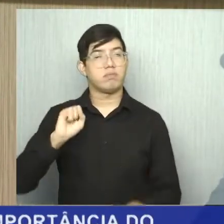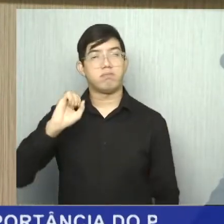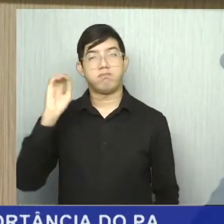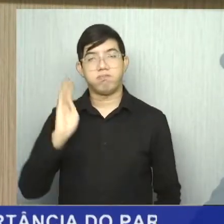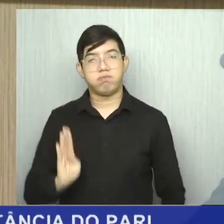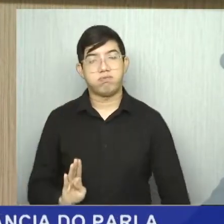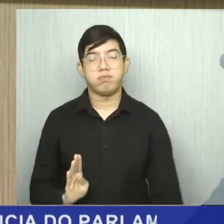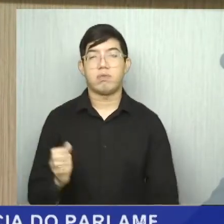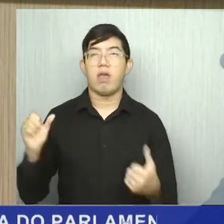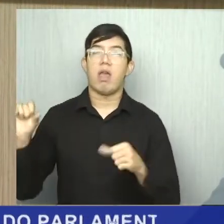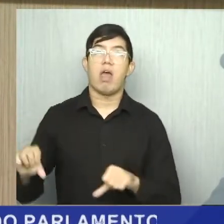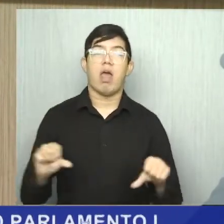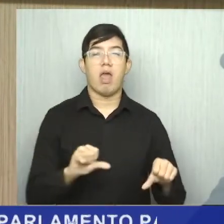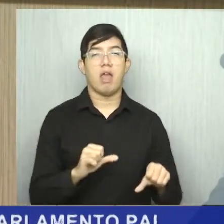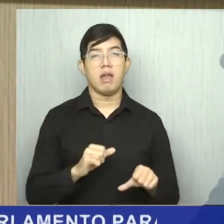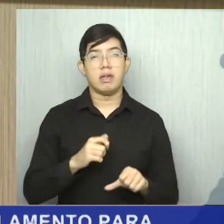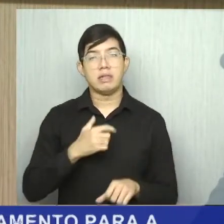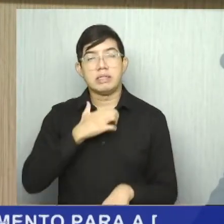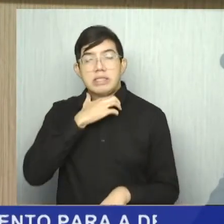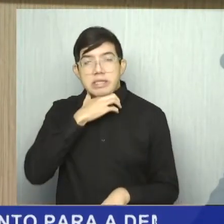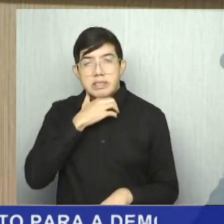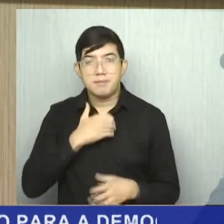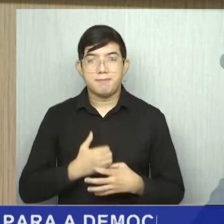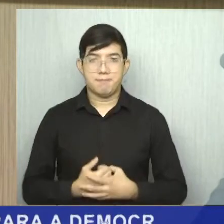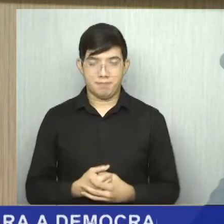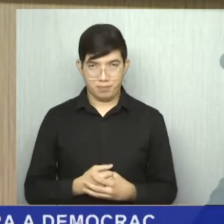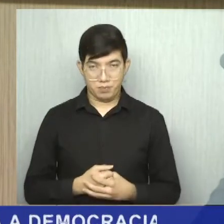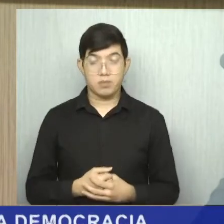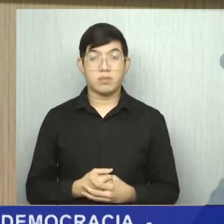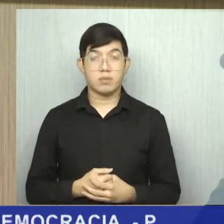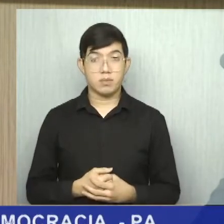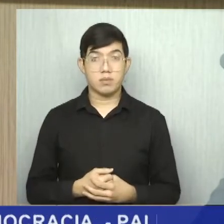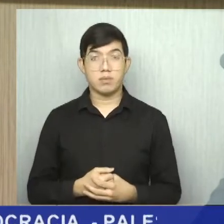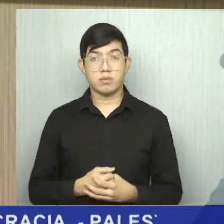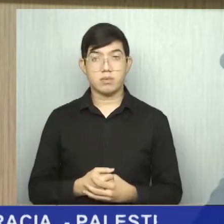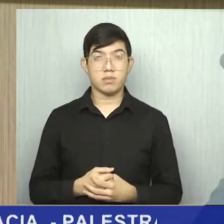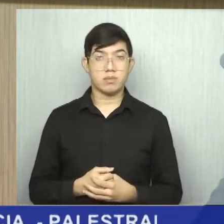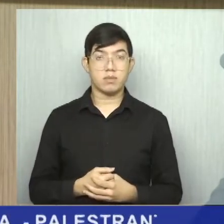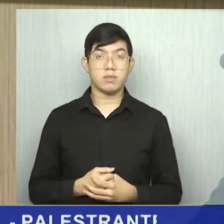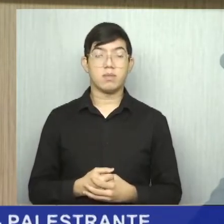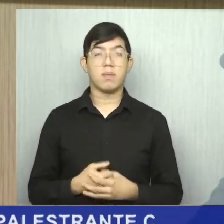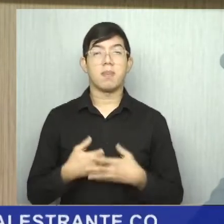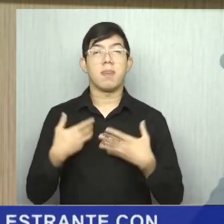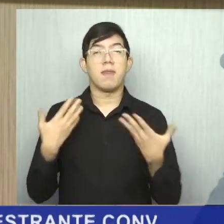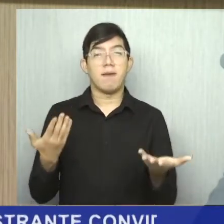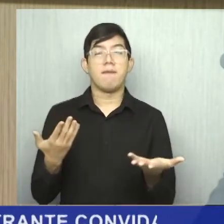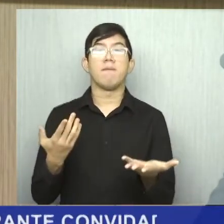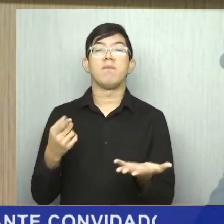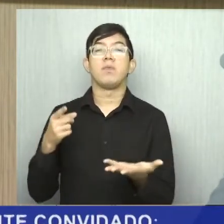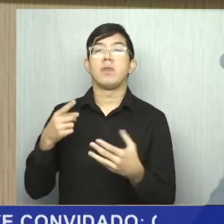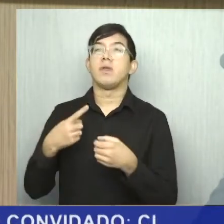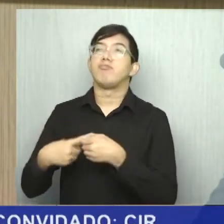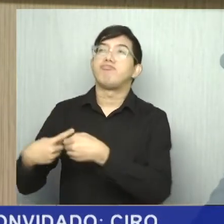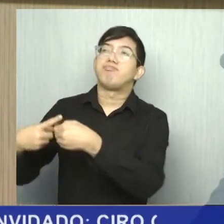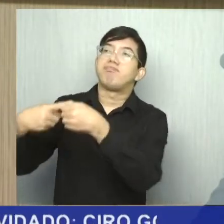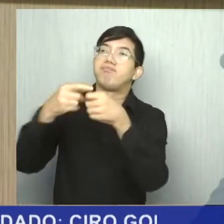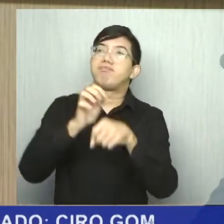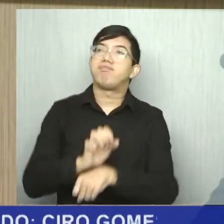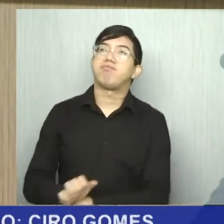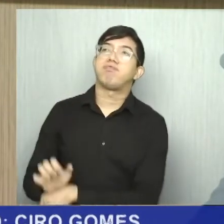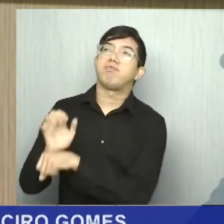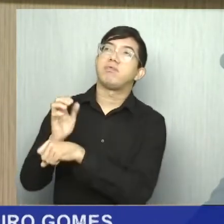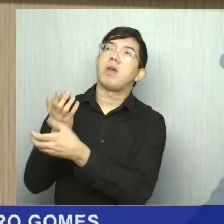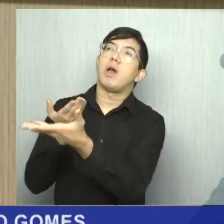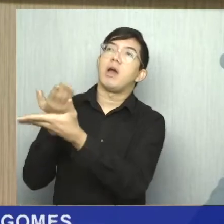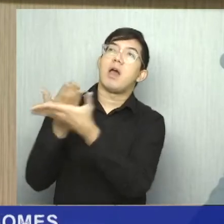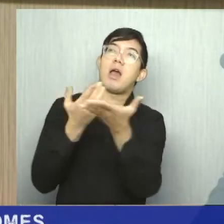a mediação dos governadores eleitos na próxima eleição e dos prefeitos para uma repactuação do Pacto Federativo em troca de um voto